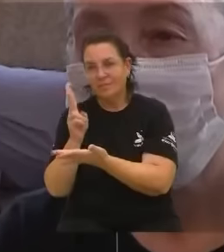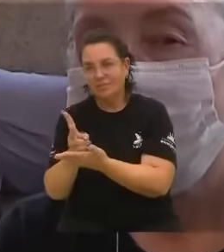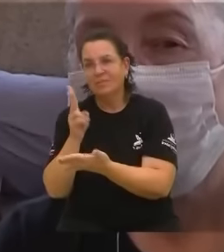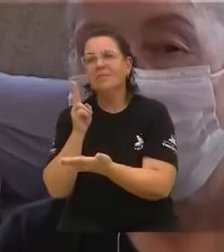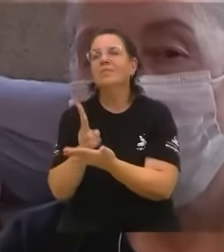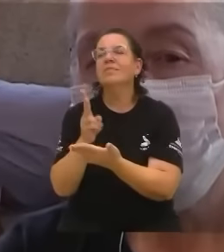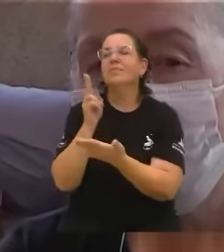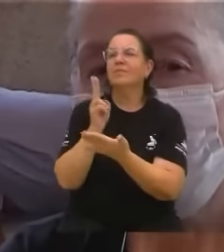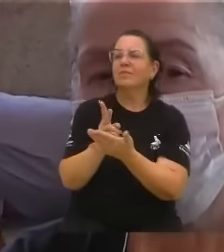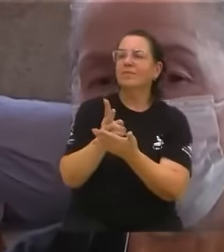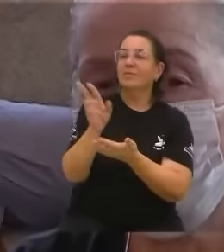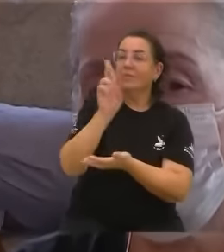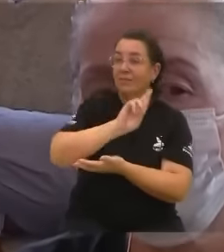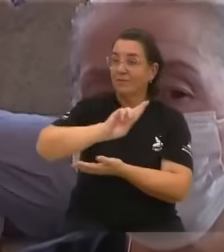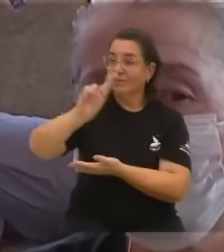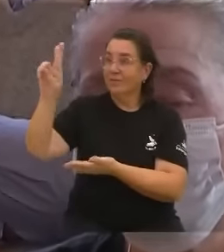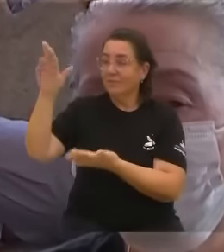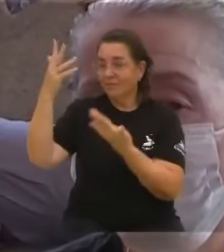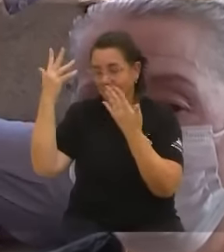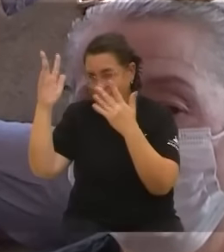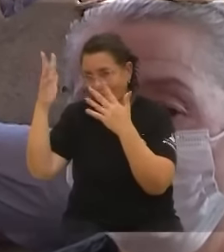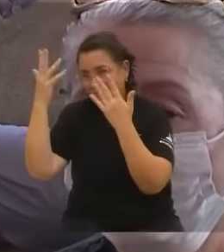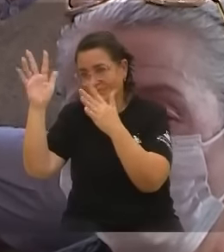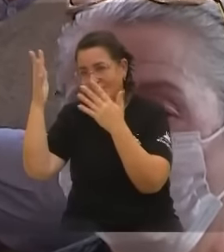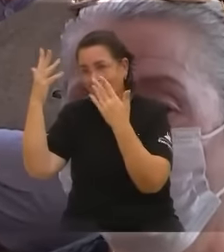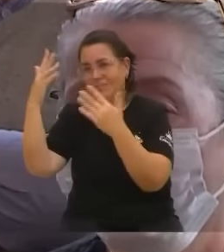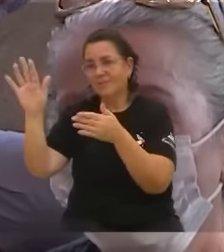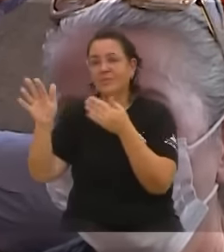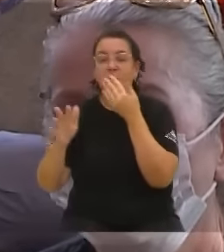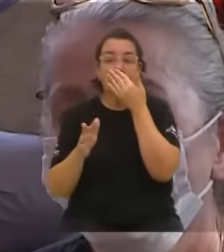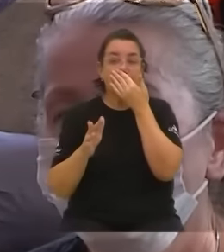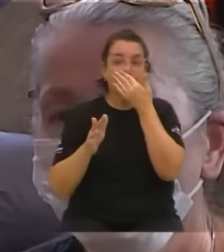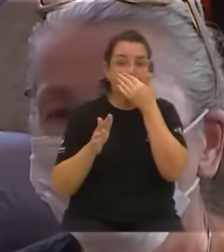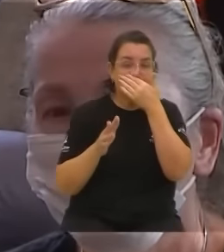para sempre, ó Senhor, o